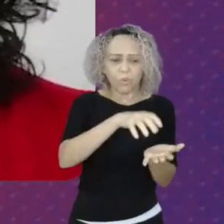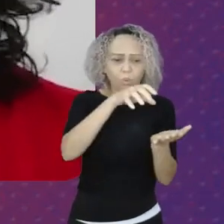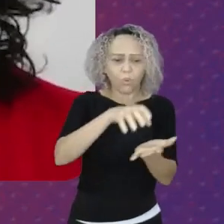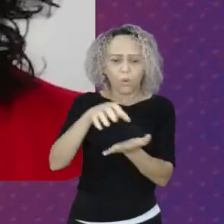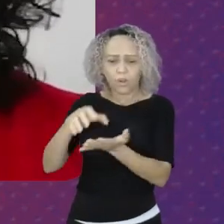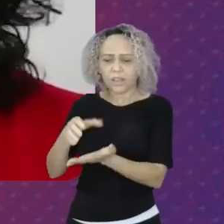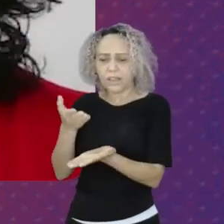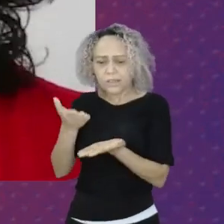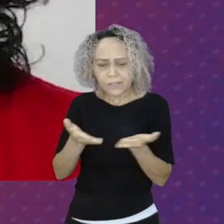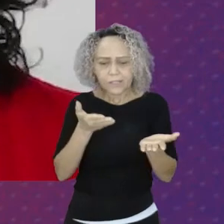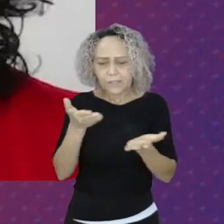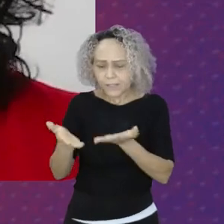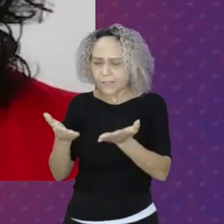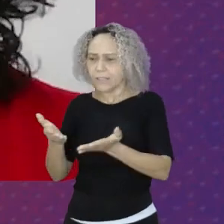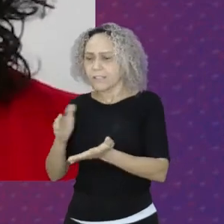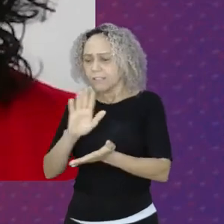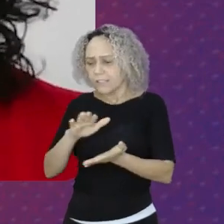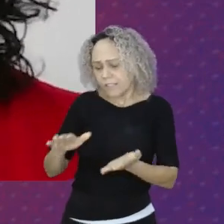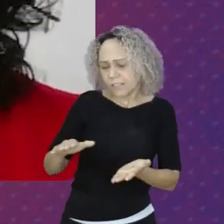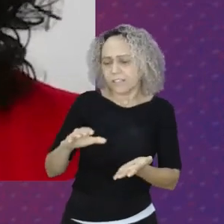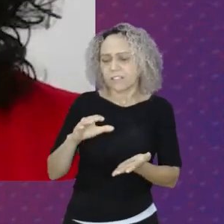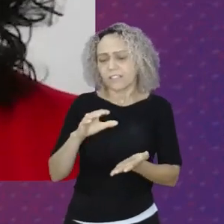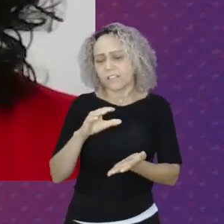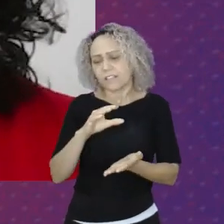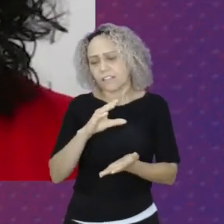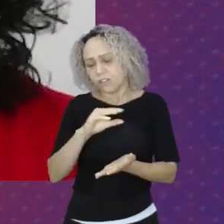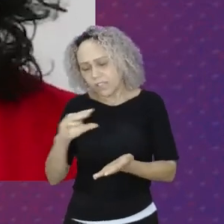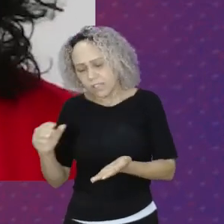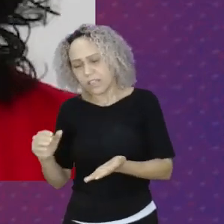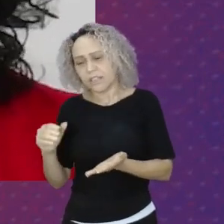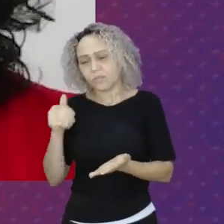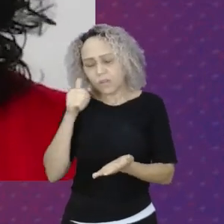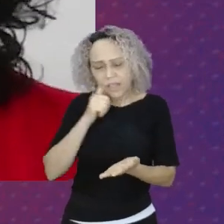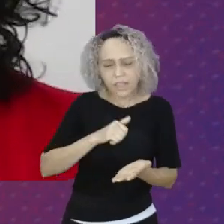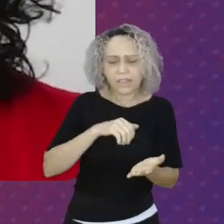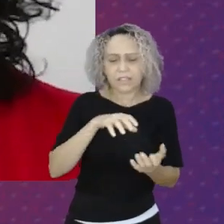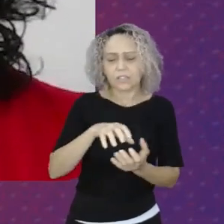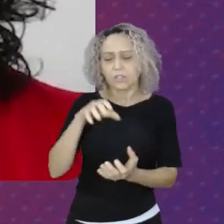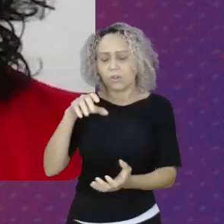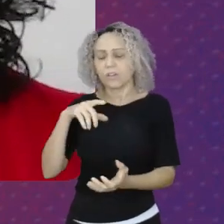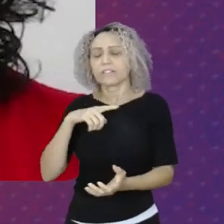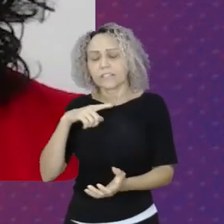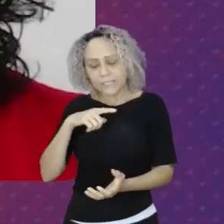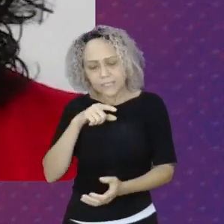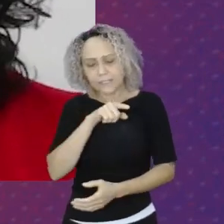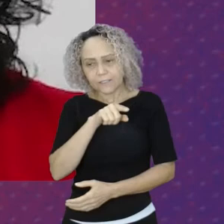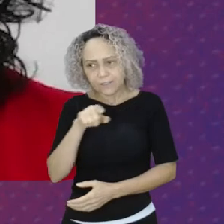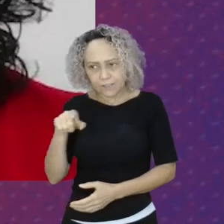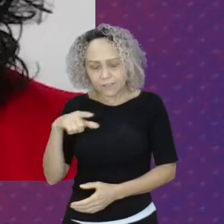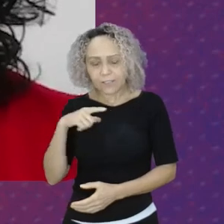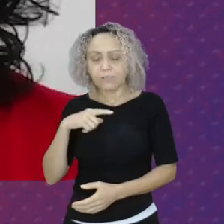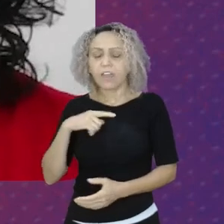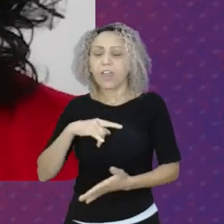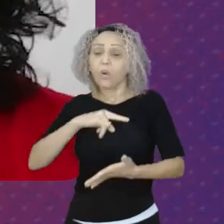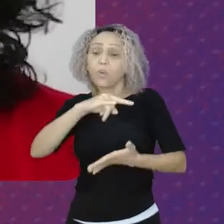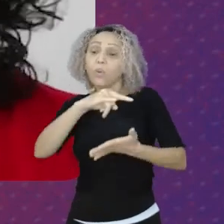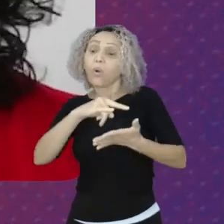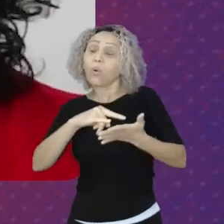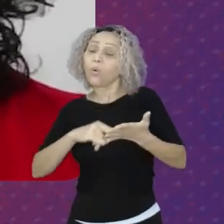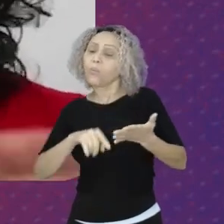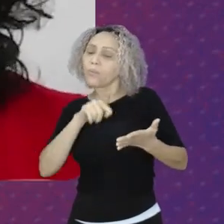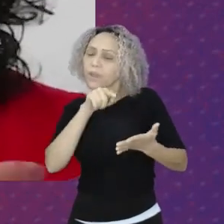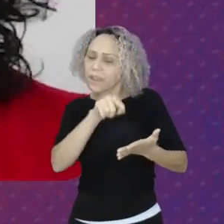crianças, adolescentes, mulheres, idosos, devem ter junto com os demais formulários, porque é